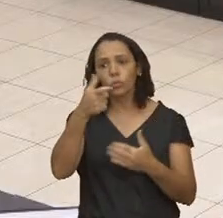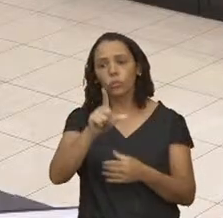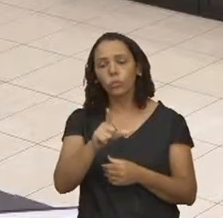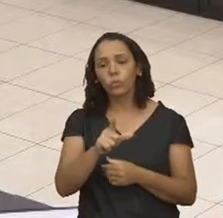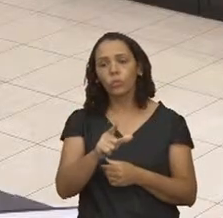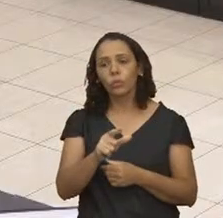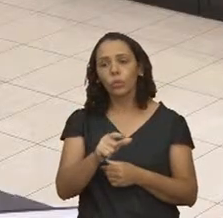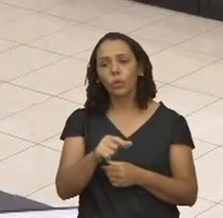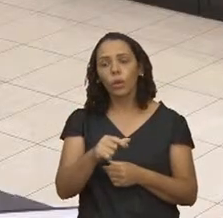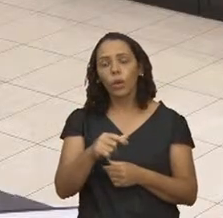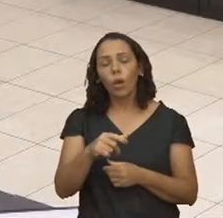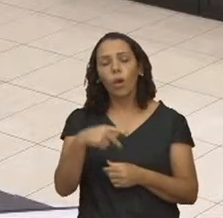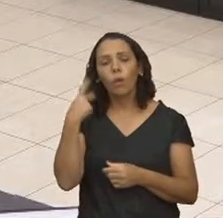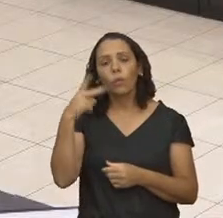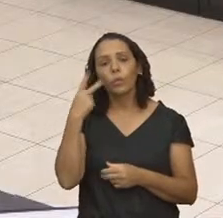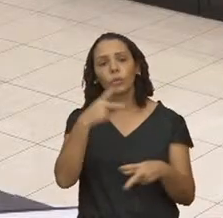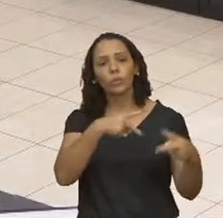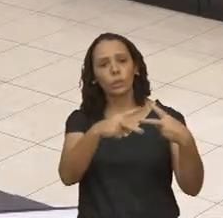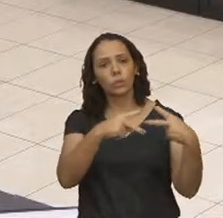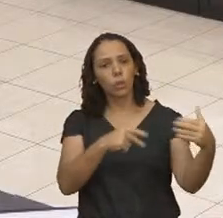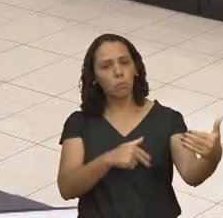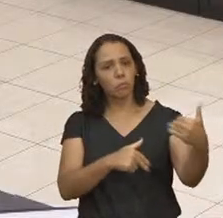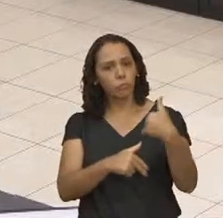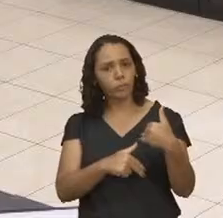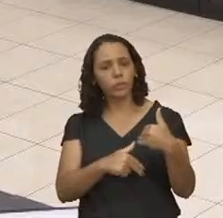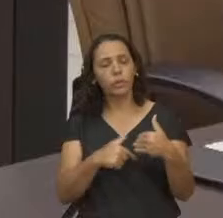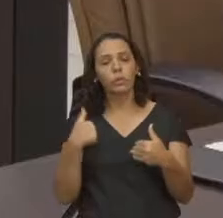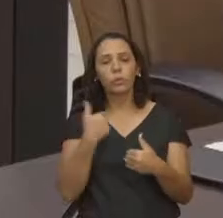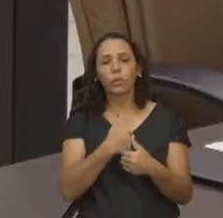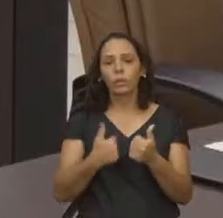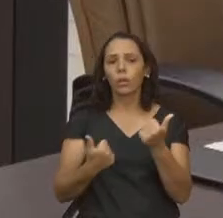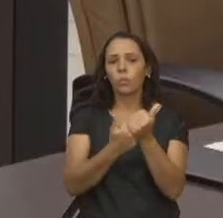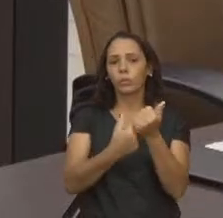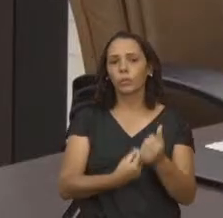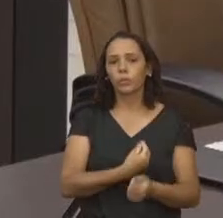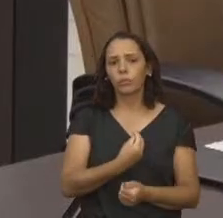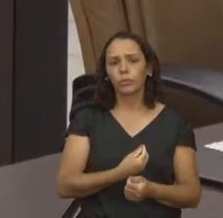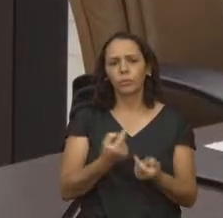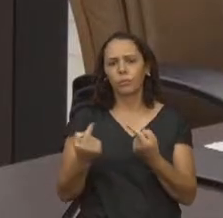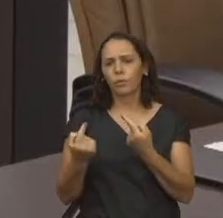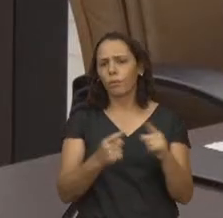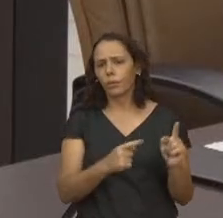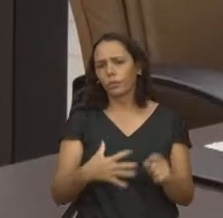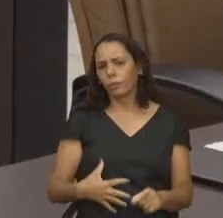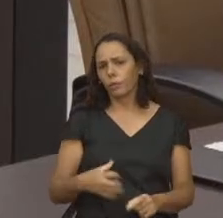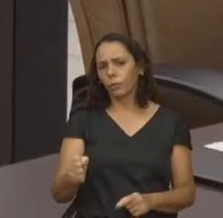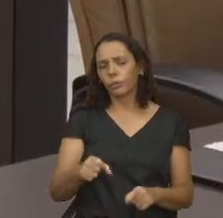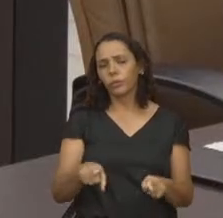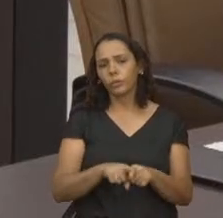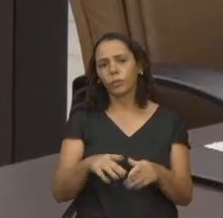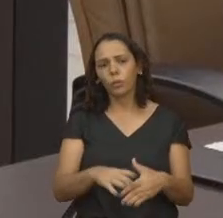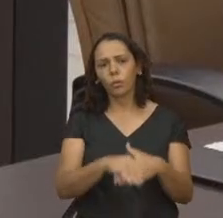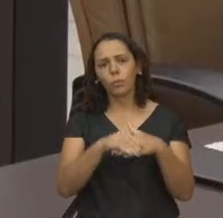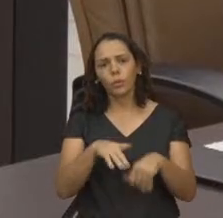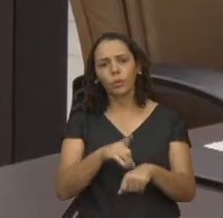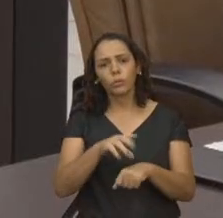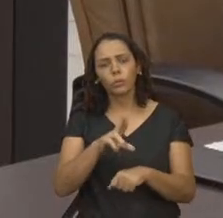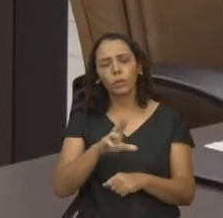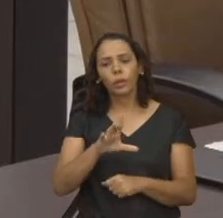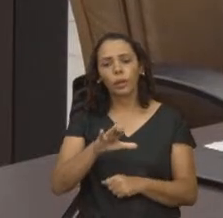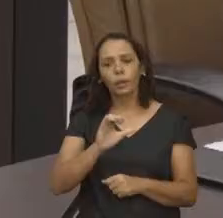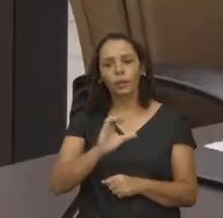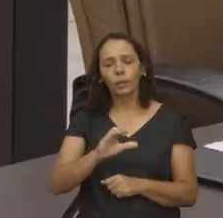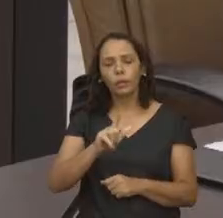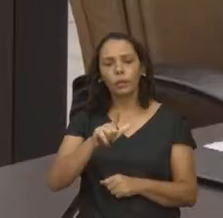do vereador Sérgio Camargo, partido PL. Somos a favor da vida e contra o aborto. Também quero cumprimentar a doutora Cláudia Cardoso